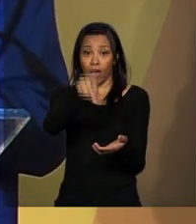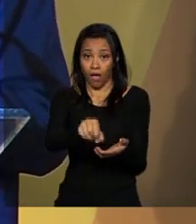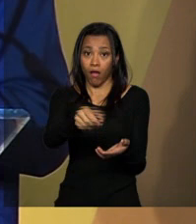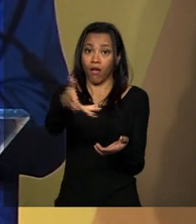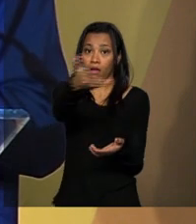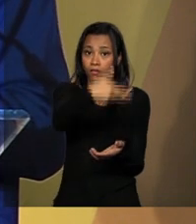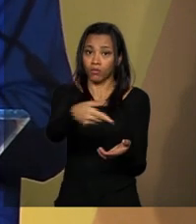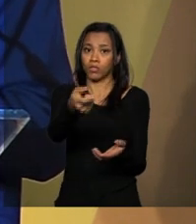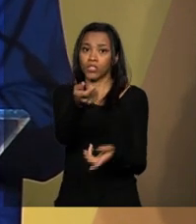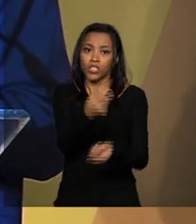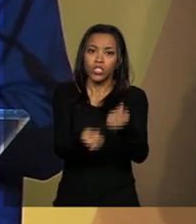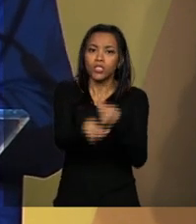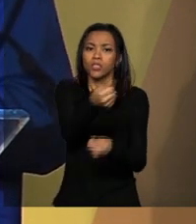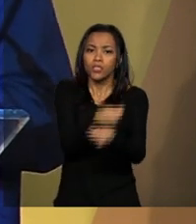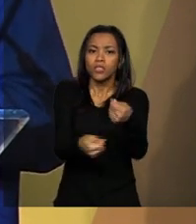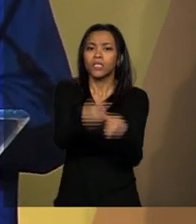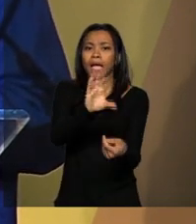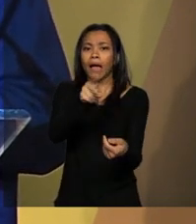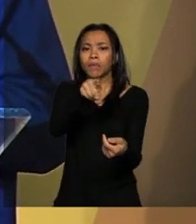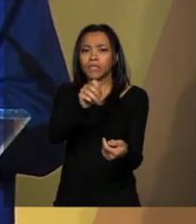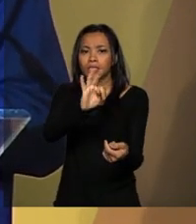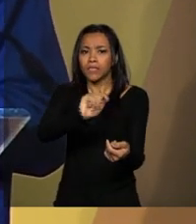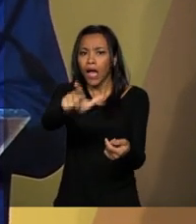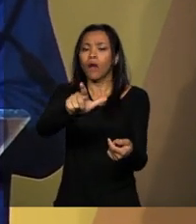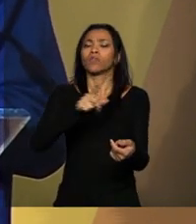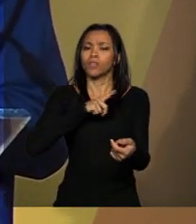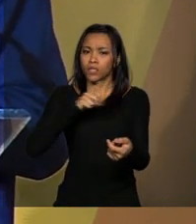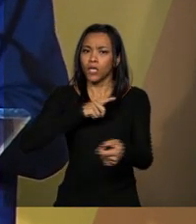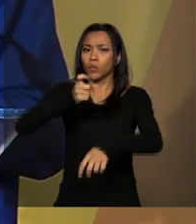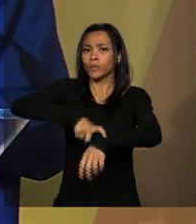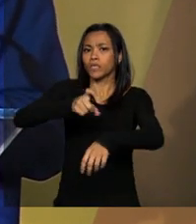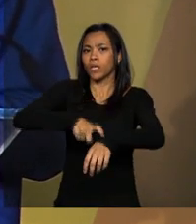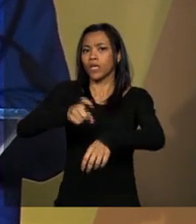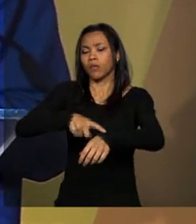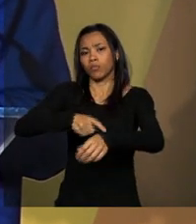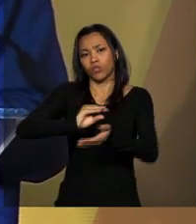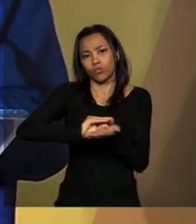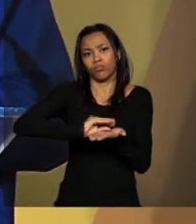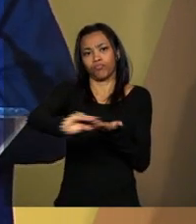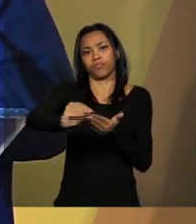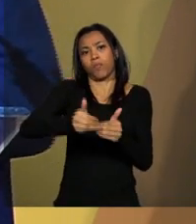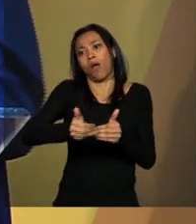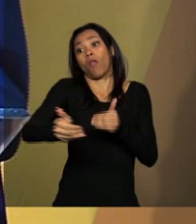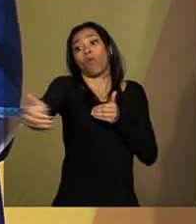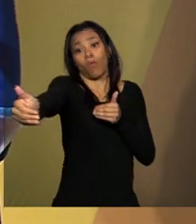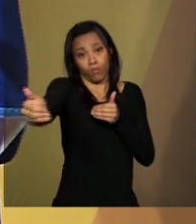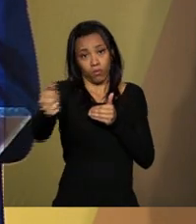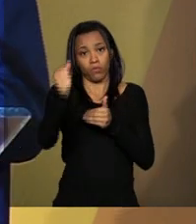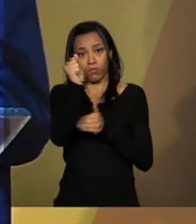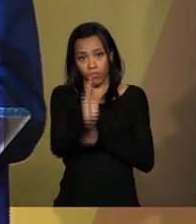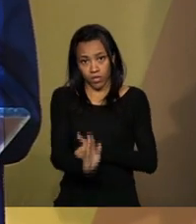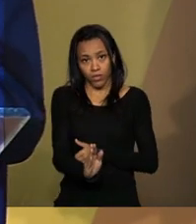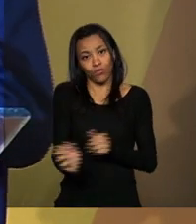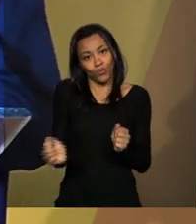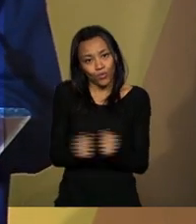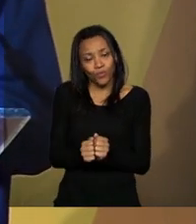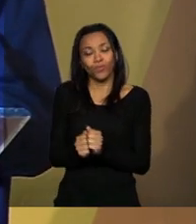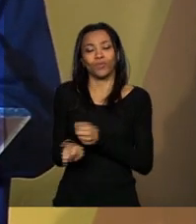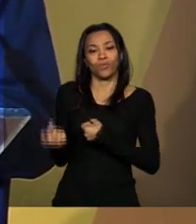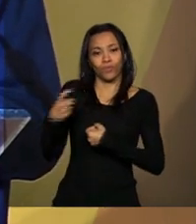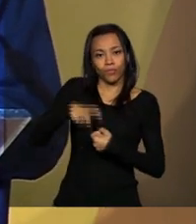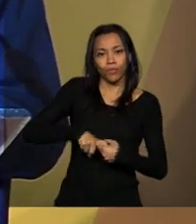maior no financiamento de longo prazo no Brasil conjuntamente com